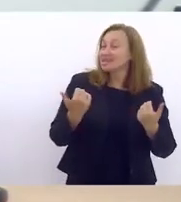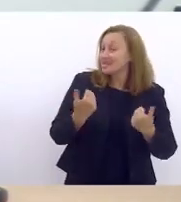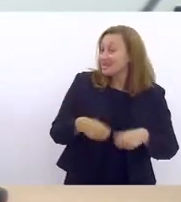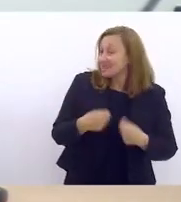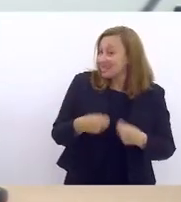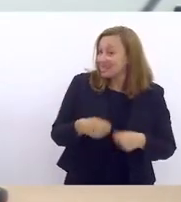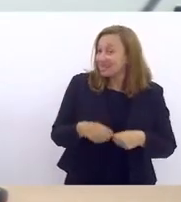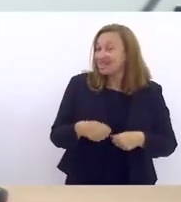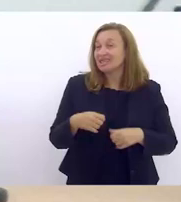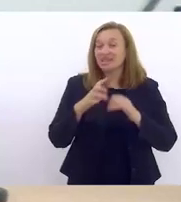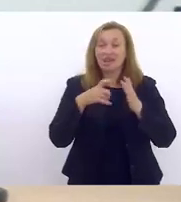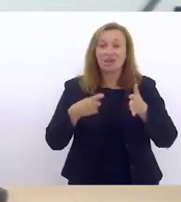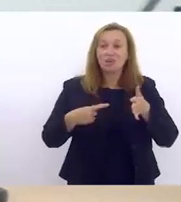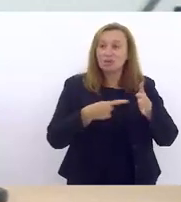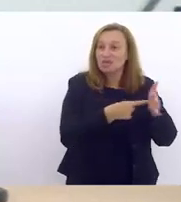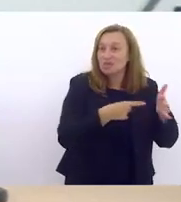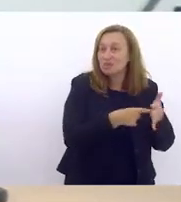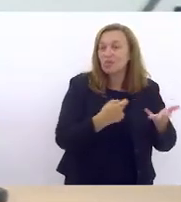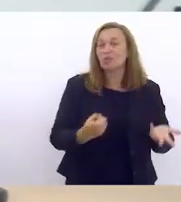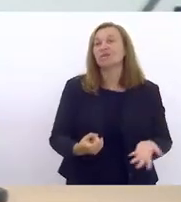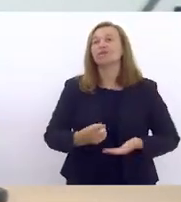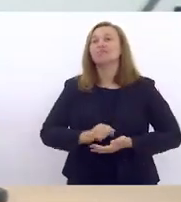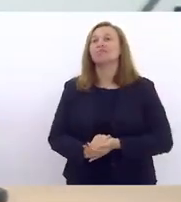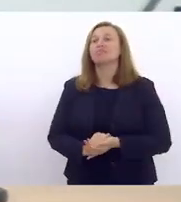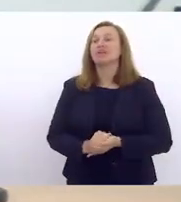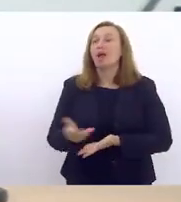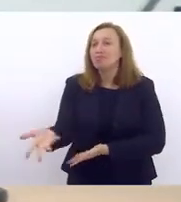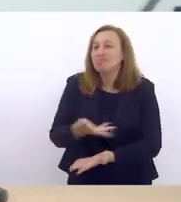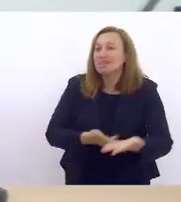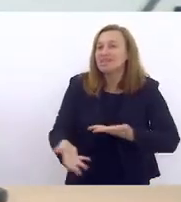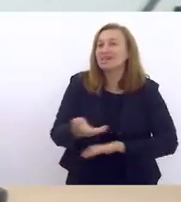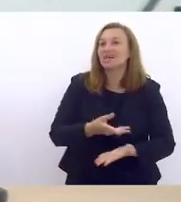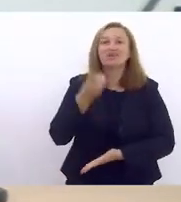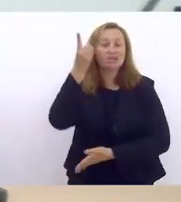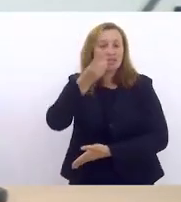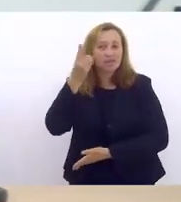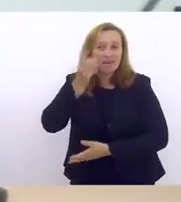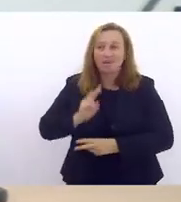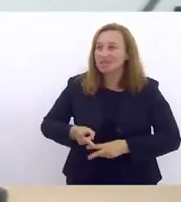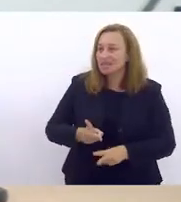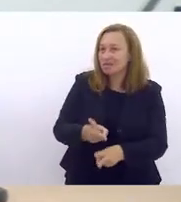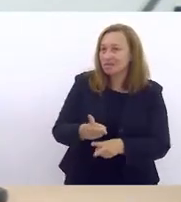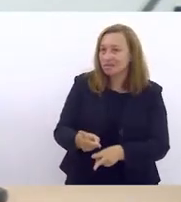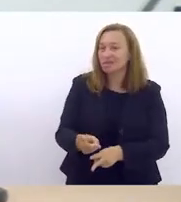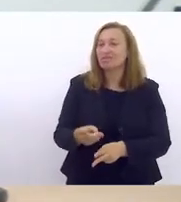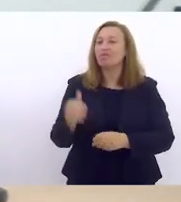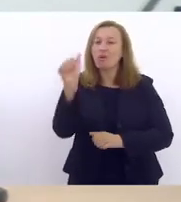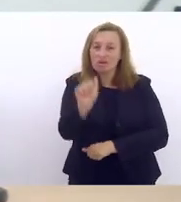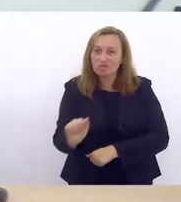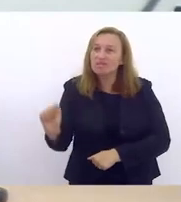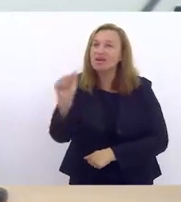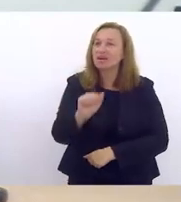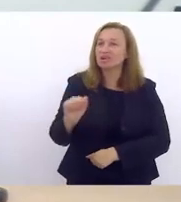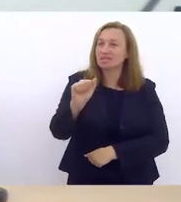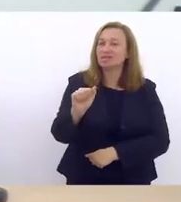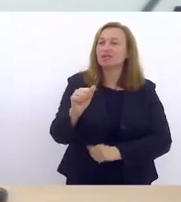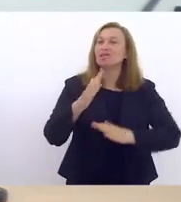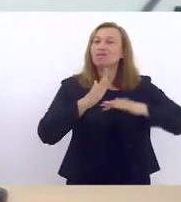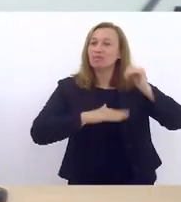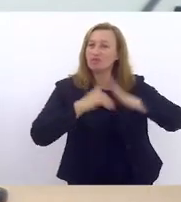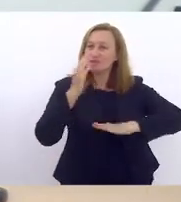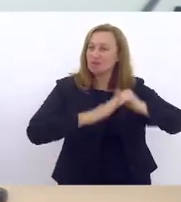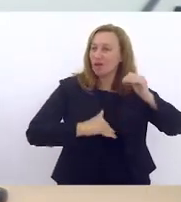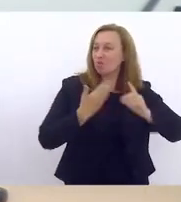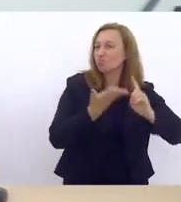nas nossas denúncias. A parceria que o deputado sempre manteve com a associação, né, e com a profissional doula